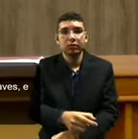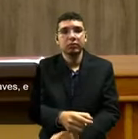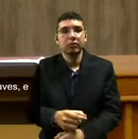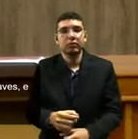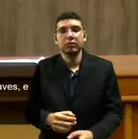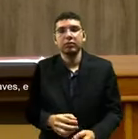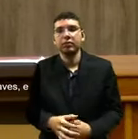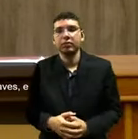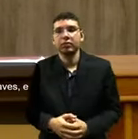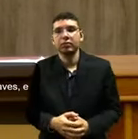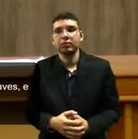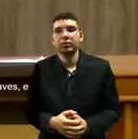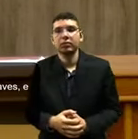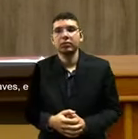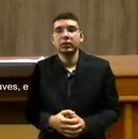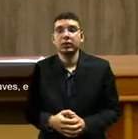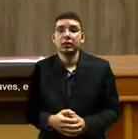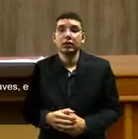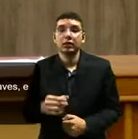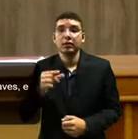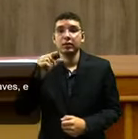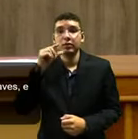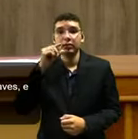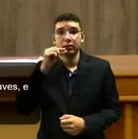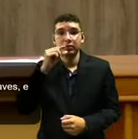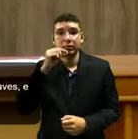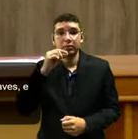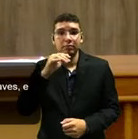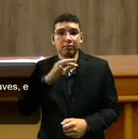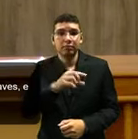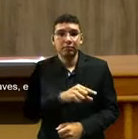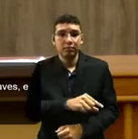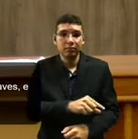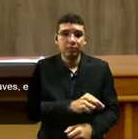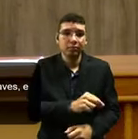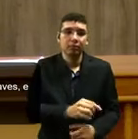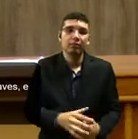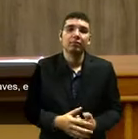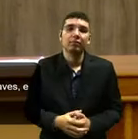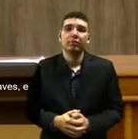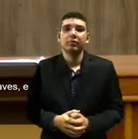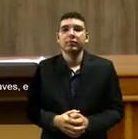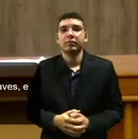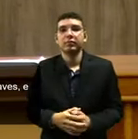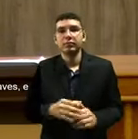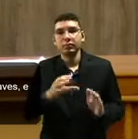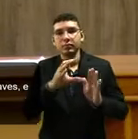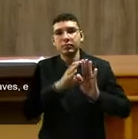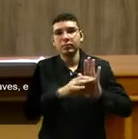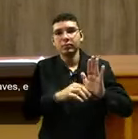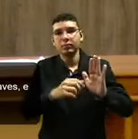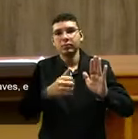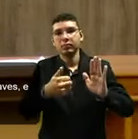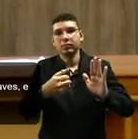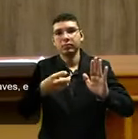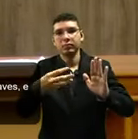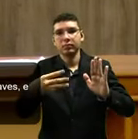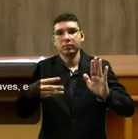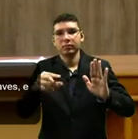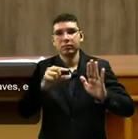e é vier a junto ao é é o 319 bota lá vai lá aí depois a gente volta para